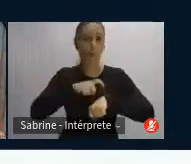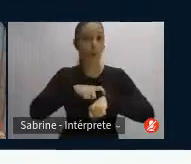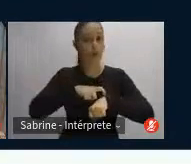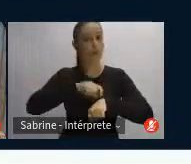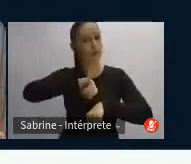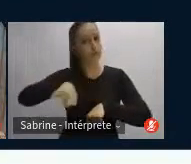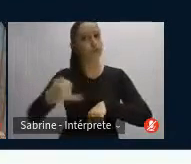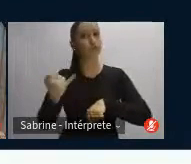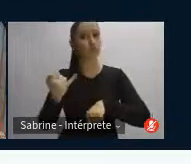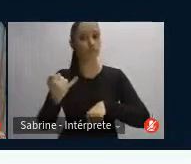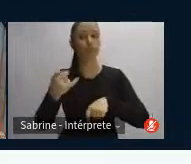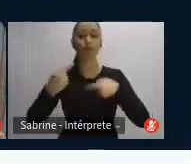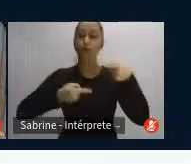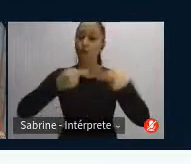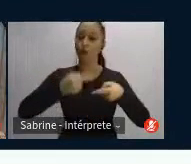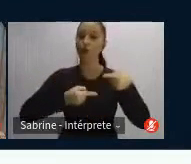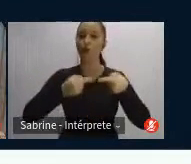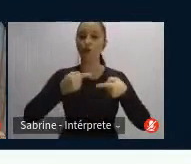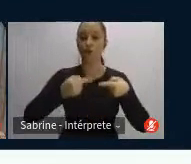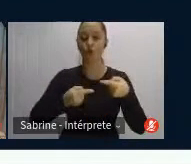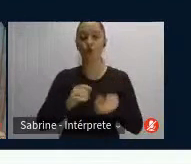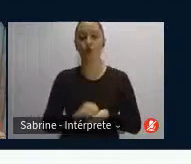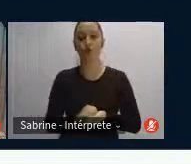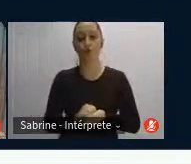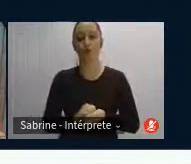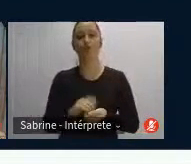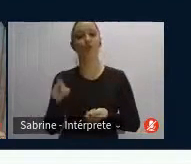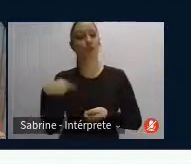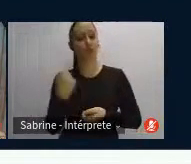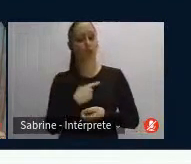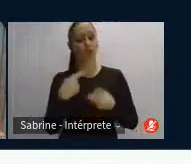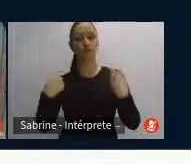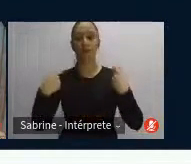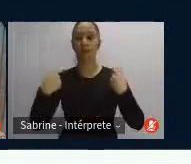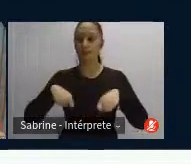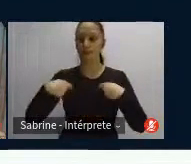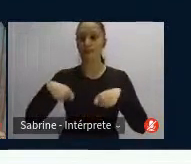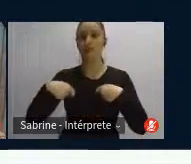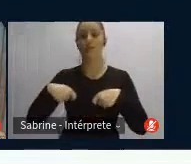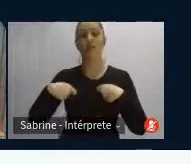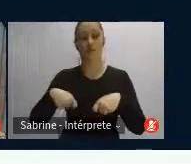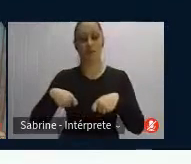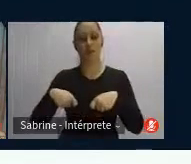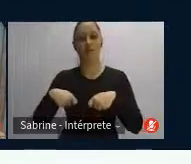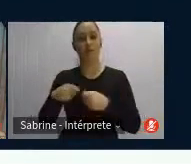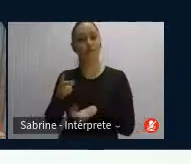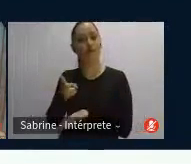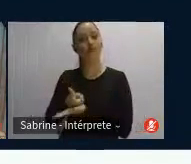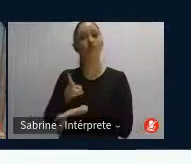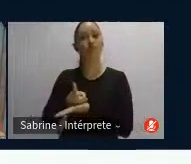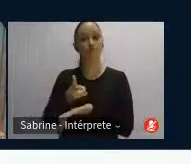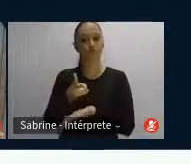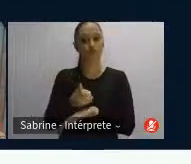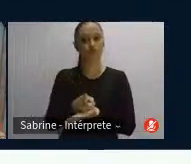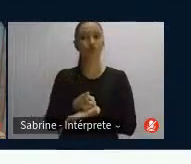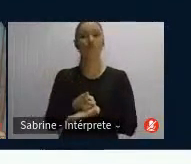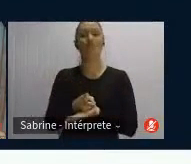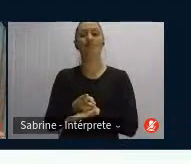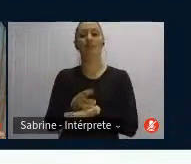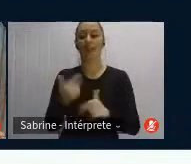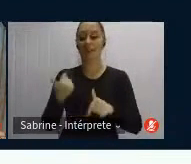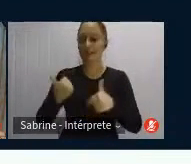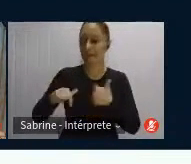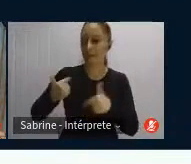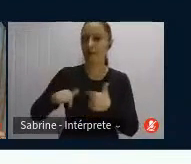né, e nós precisamos, né, seguir, né, atuantes para que ela